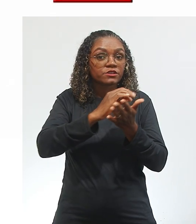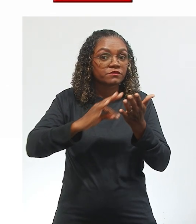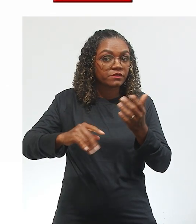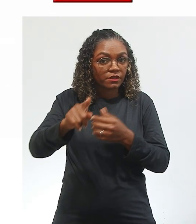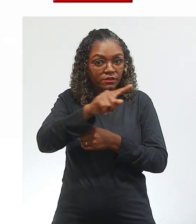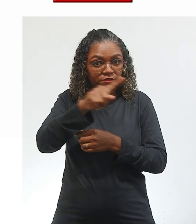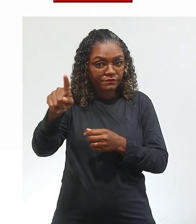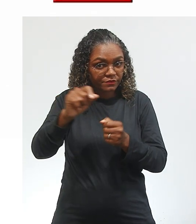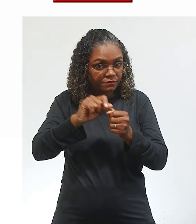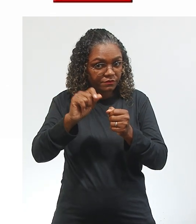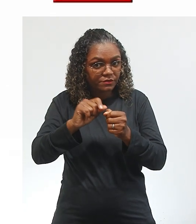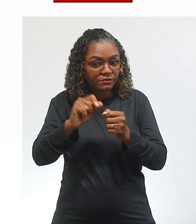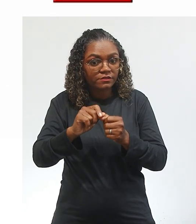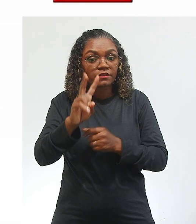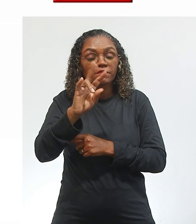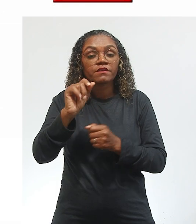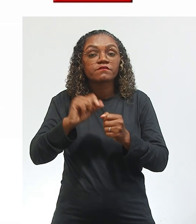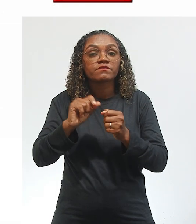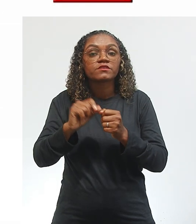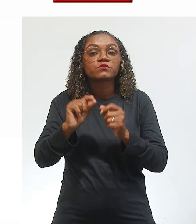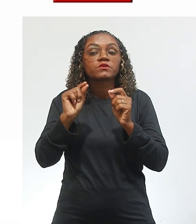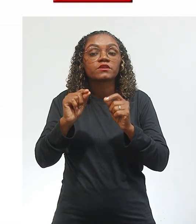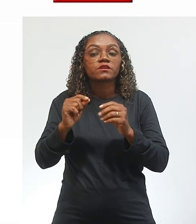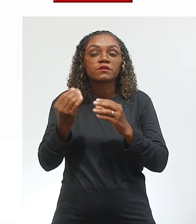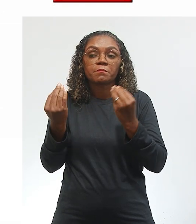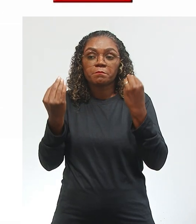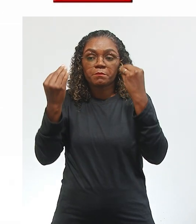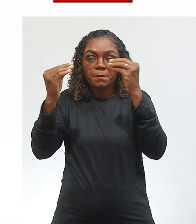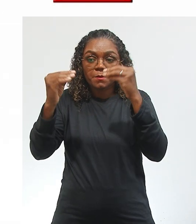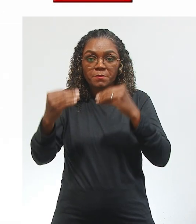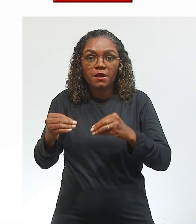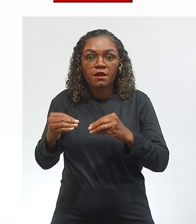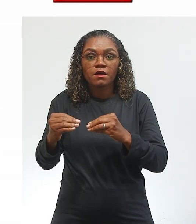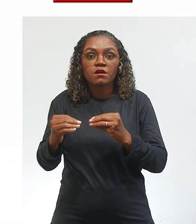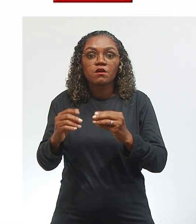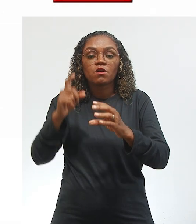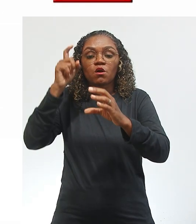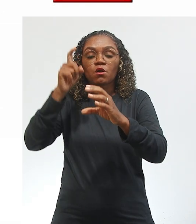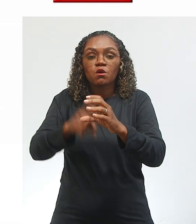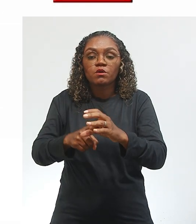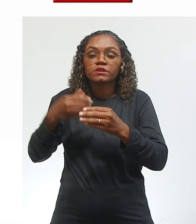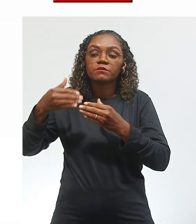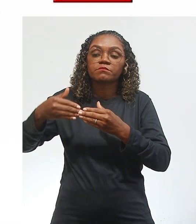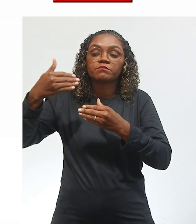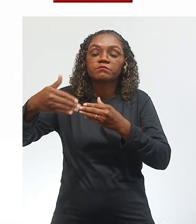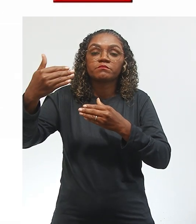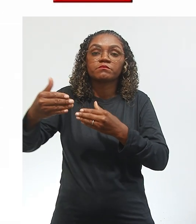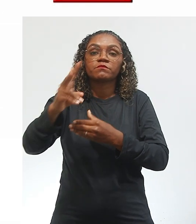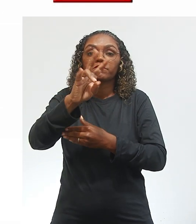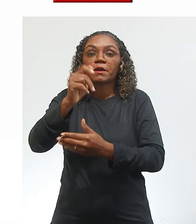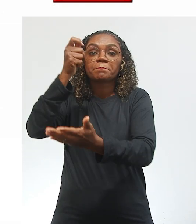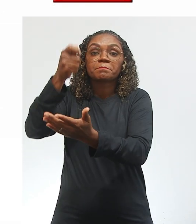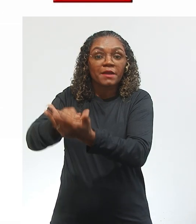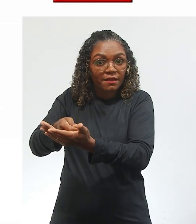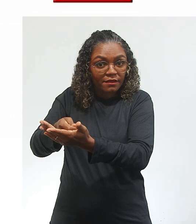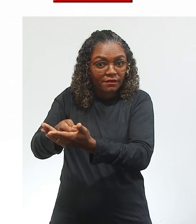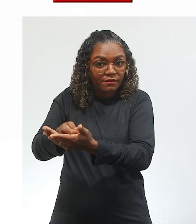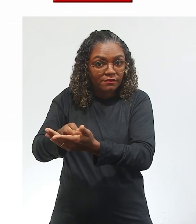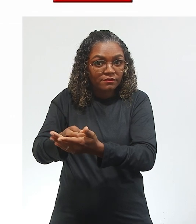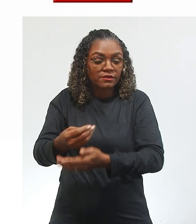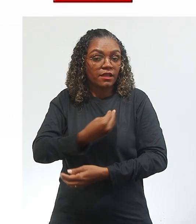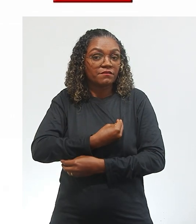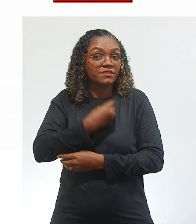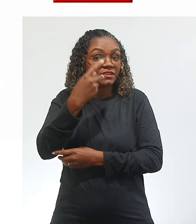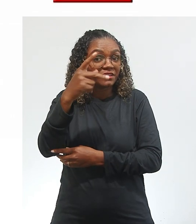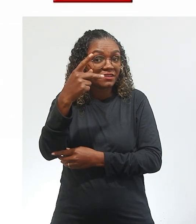atividade que eu deixei para vocês, vocês vão lançar como contas a pagar. Para aqueles que estão estudando um pouco para concurso ou algo do tipo,